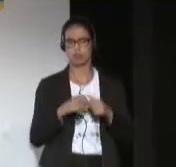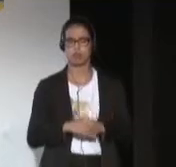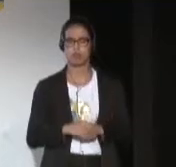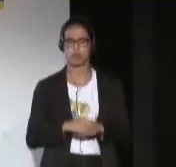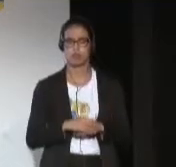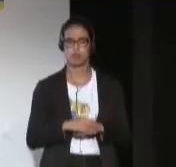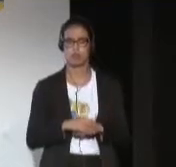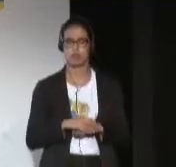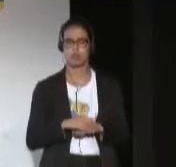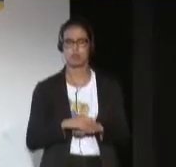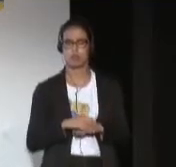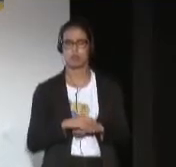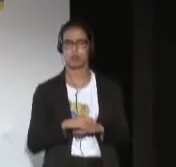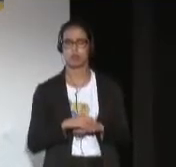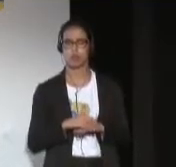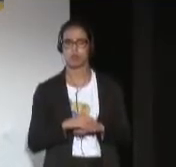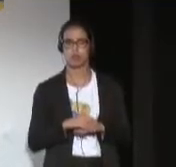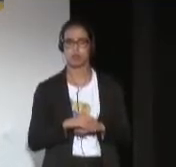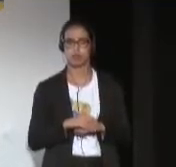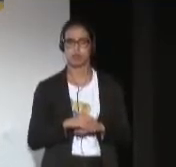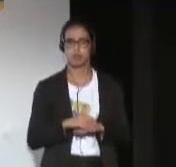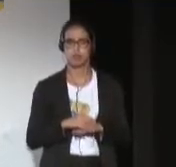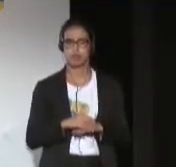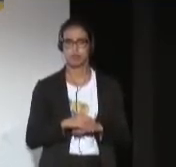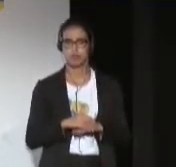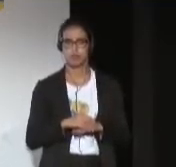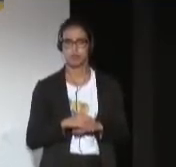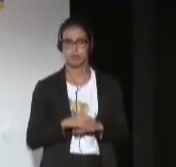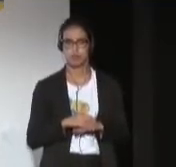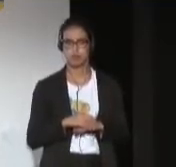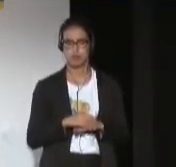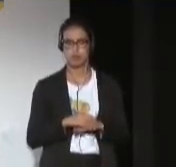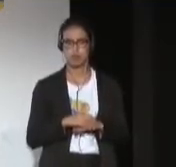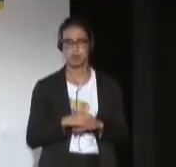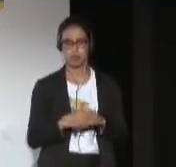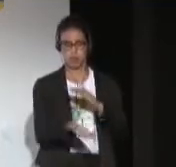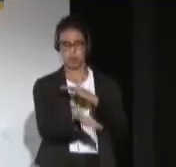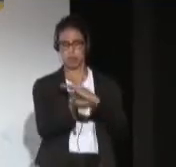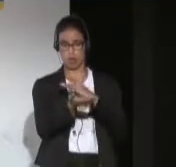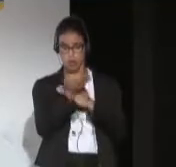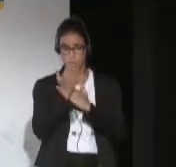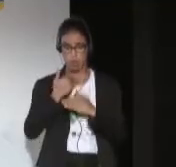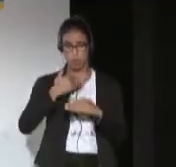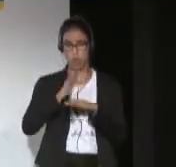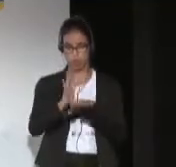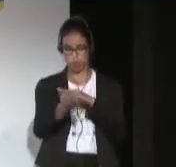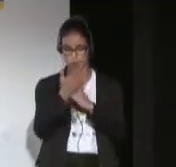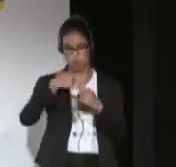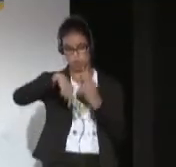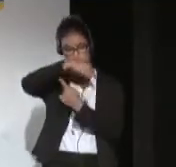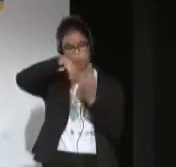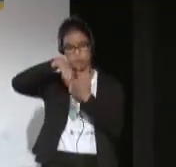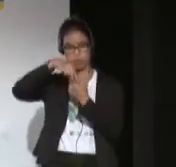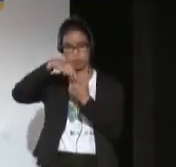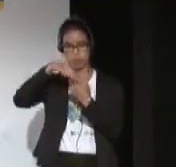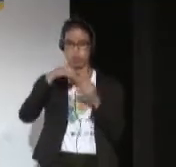também. Nós sempre estabelecemos uma relação de colaboração muito próxima com as universidades. E, como resultado,